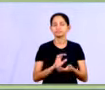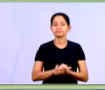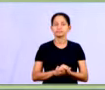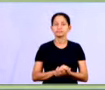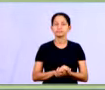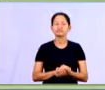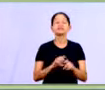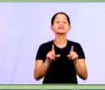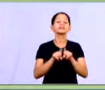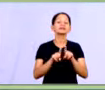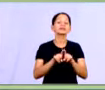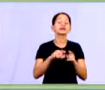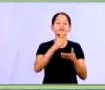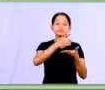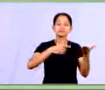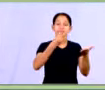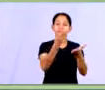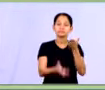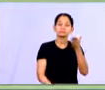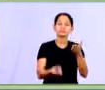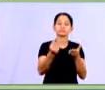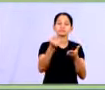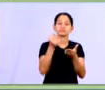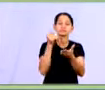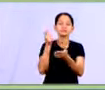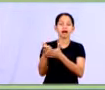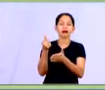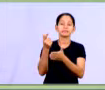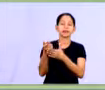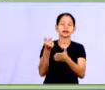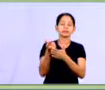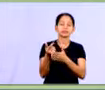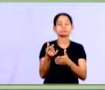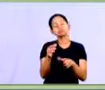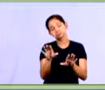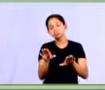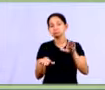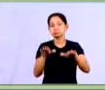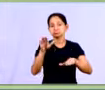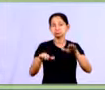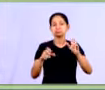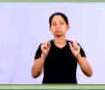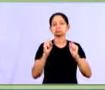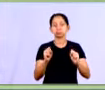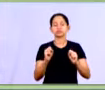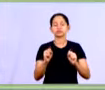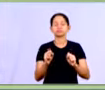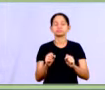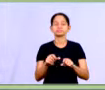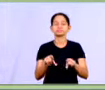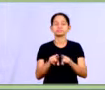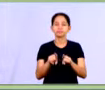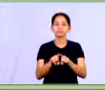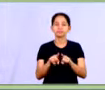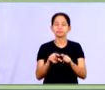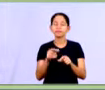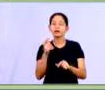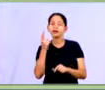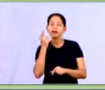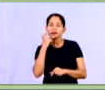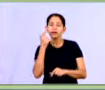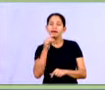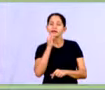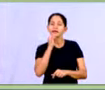e as saídas. Então, fluxo, a gente está falando desse controle das entradas e saídas. Para medir o VPL,